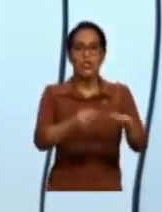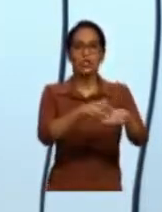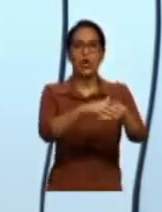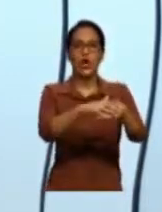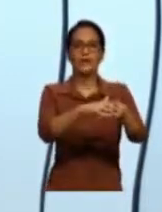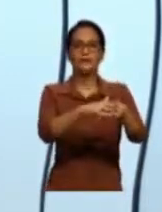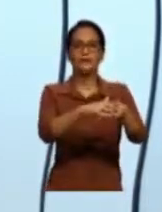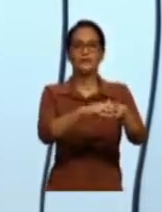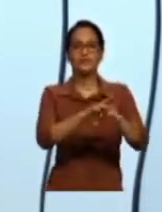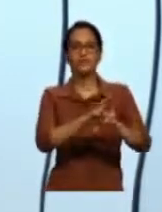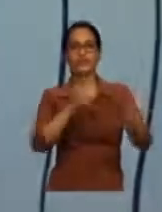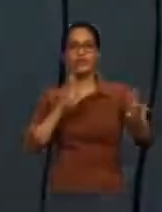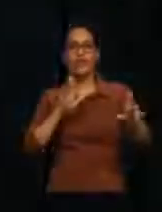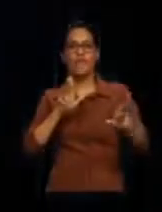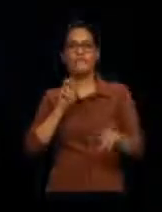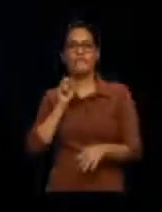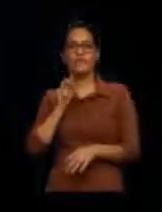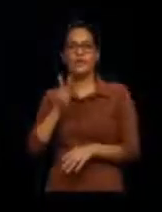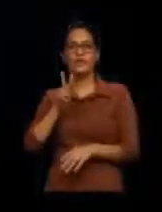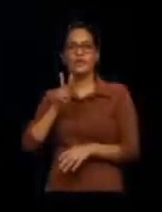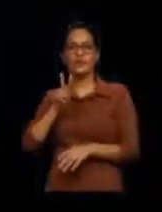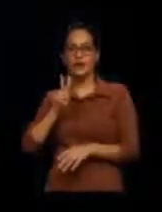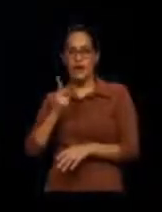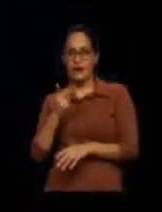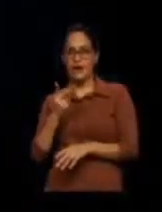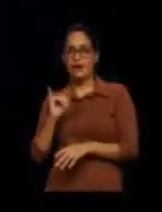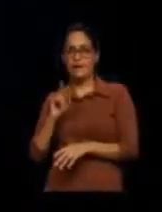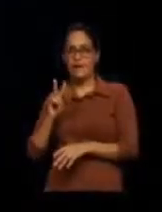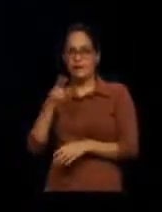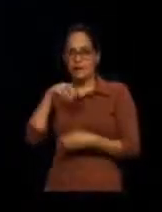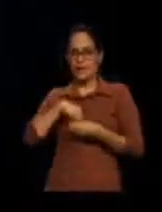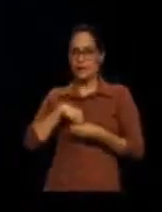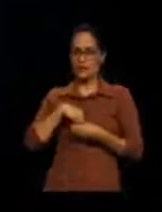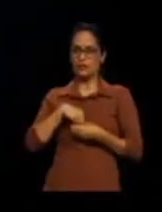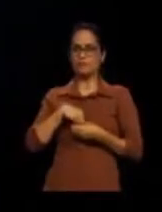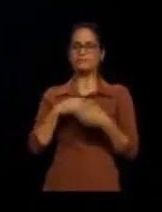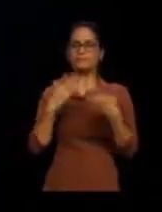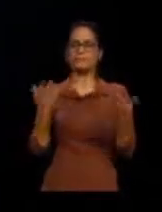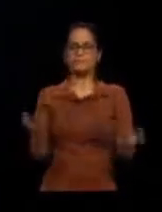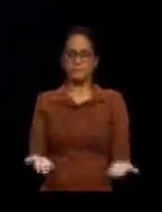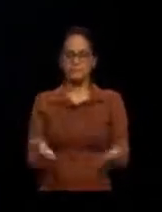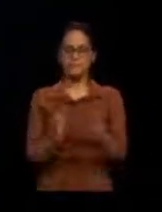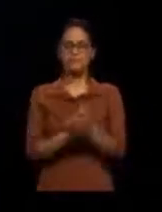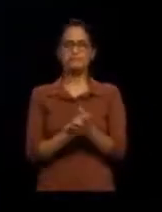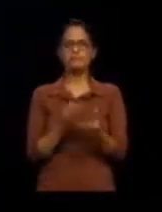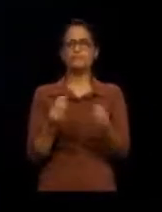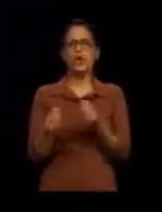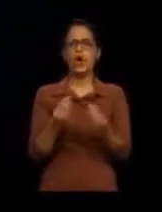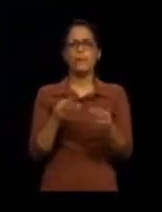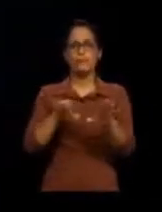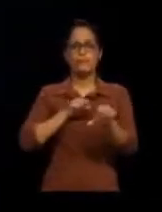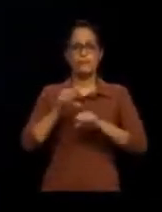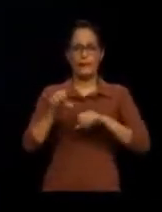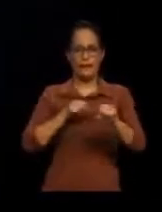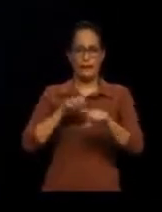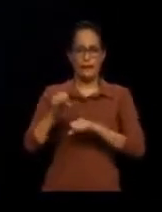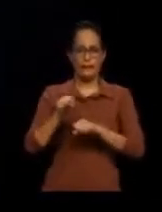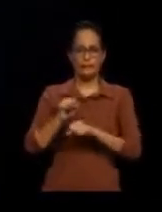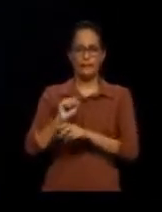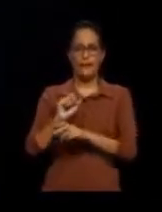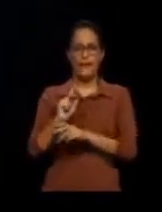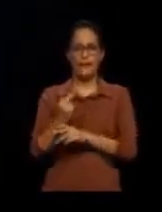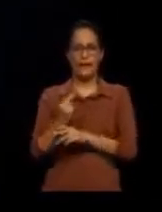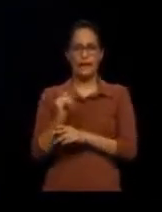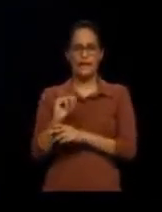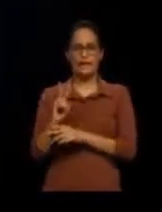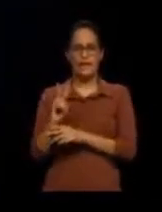com isso, então, vamos entender como que ocorre essa infecção. Primeira coisa, a gente sabe que o vírus de HIV é